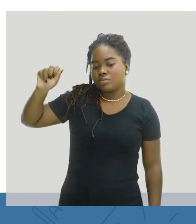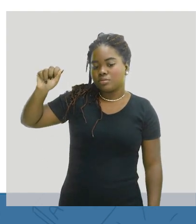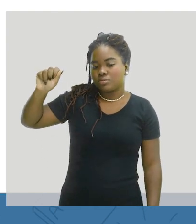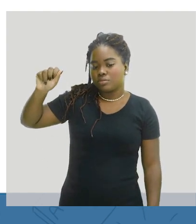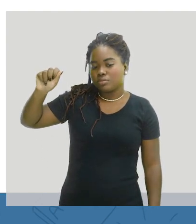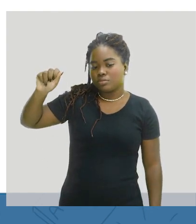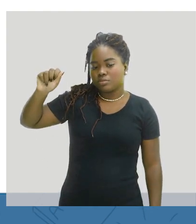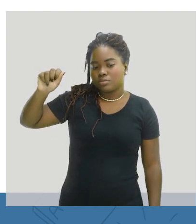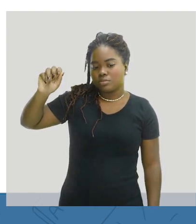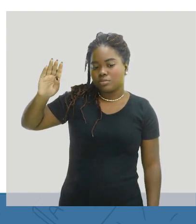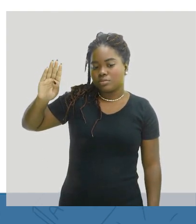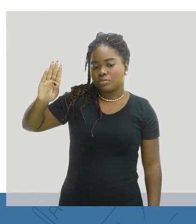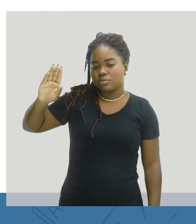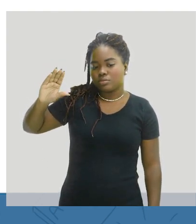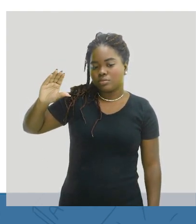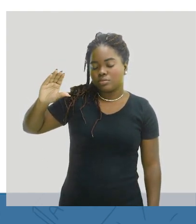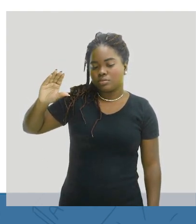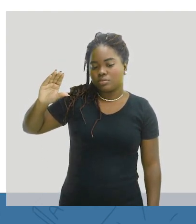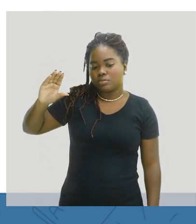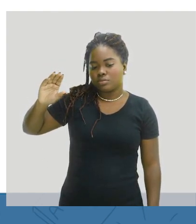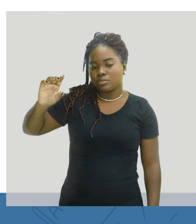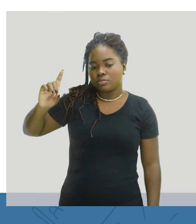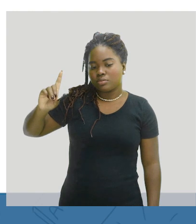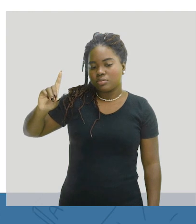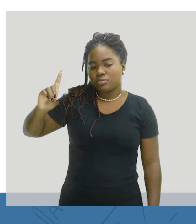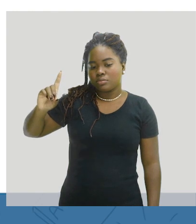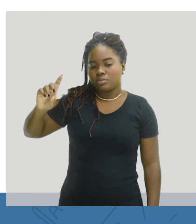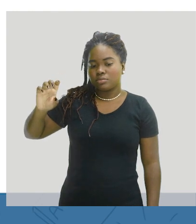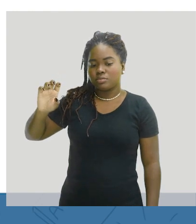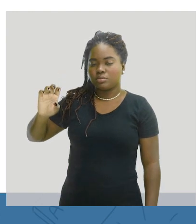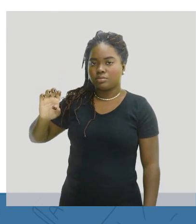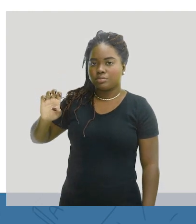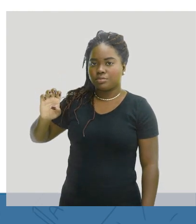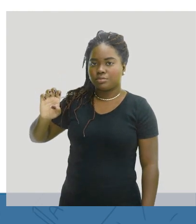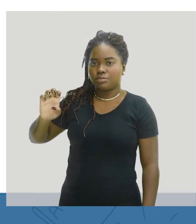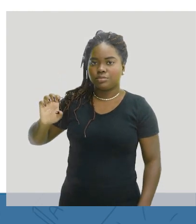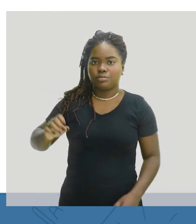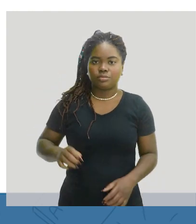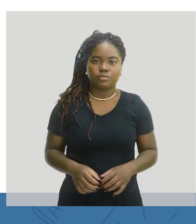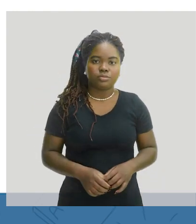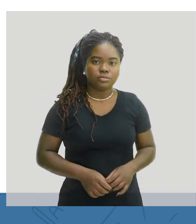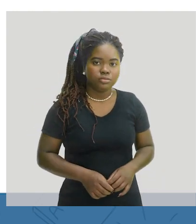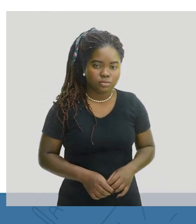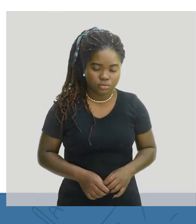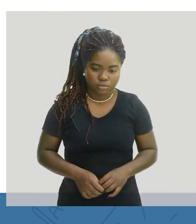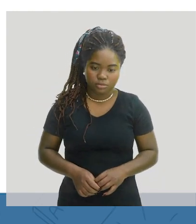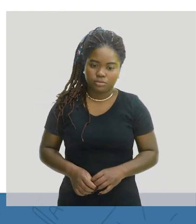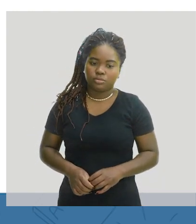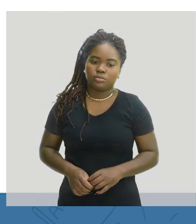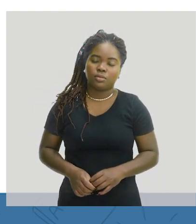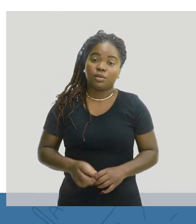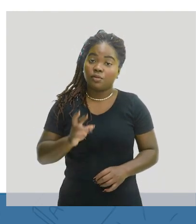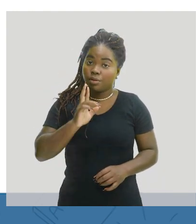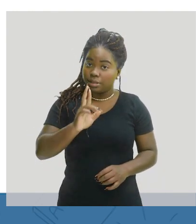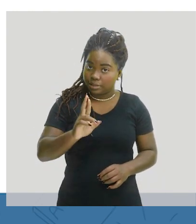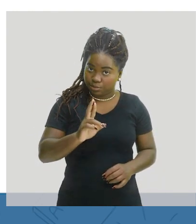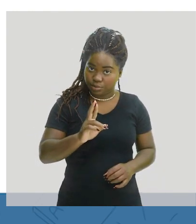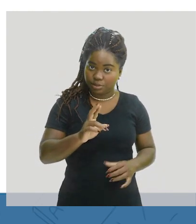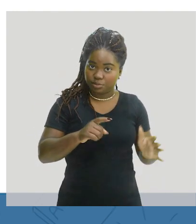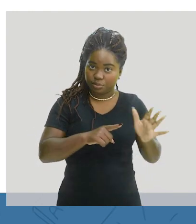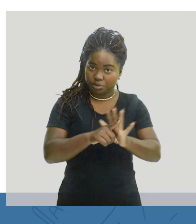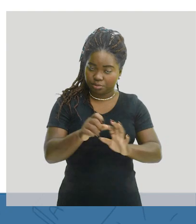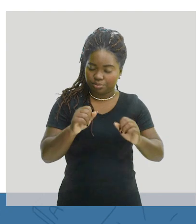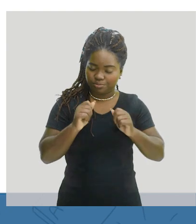B, 1,5, letra C, 1, letra D, 0,8 e letra E, 0,5 amperes, né? Então vamos lá,